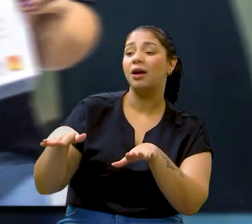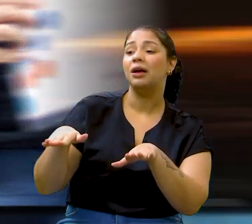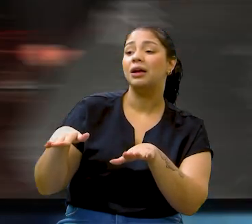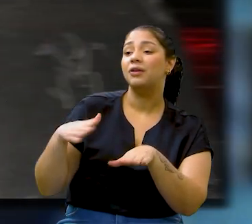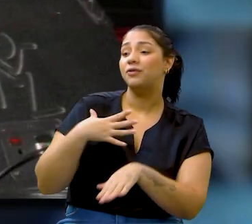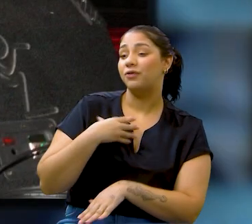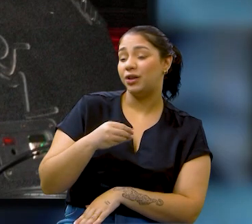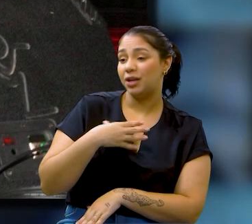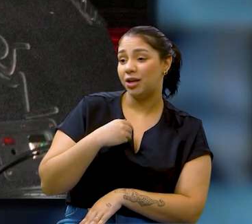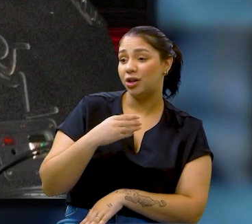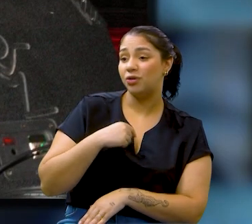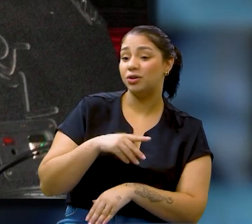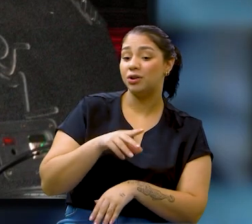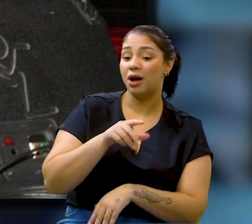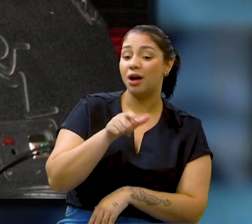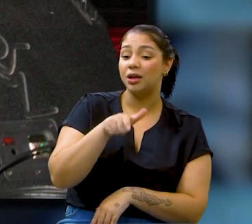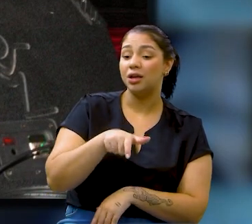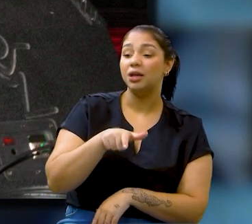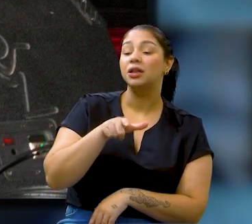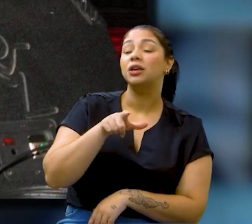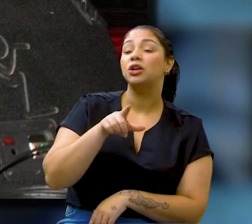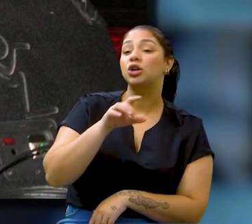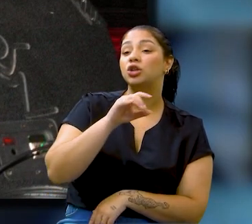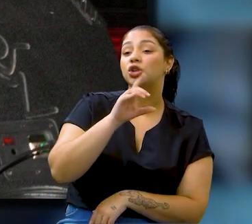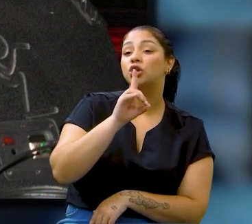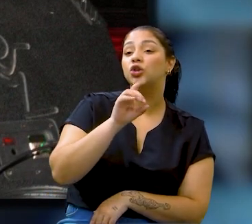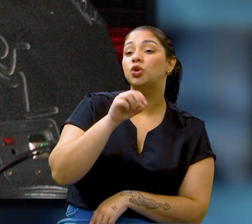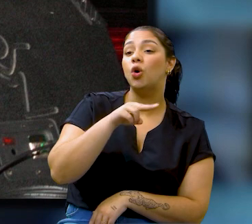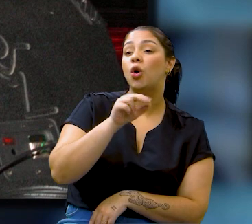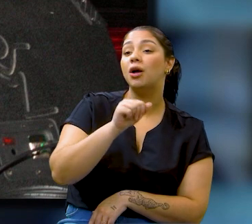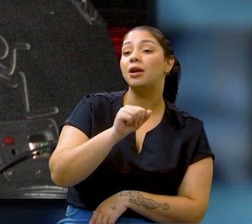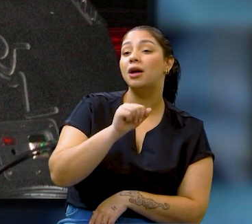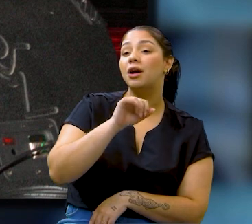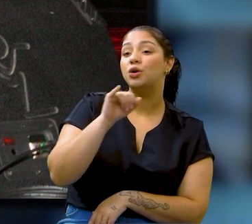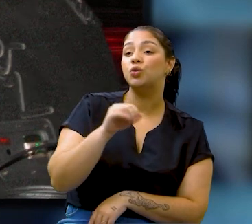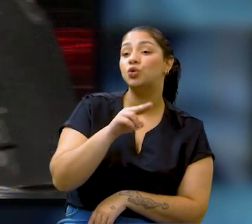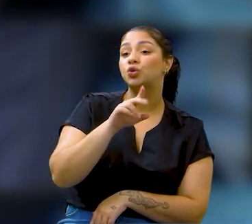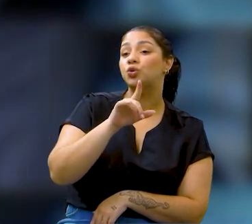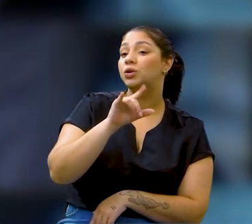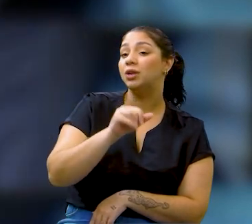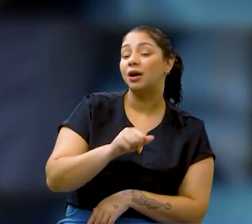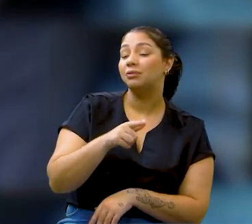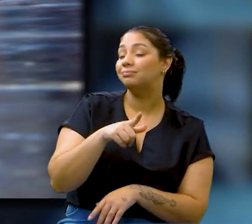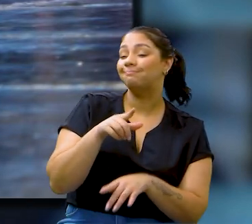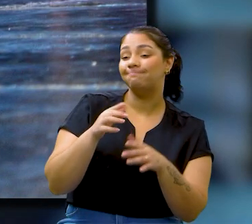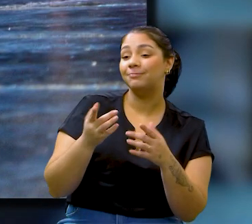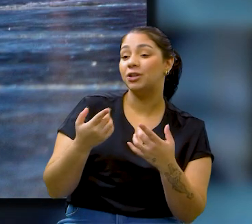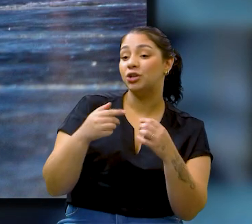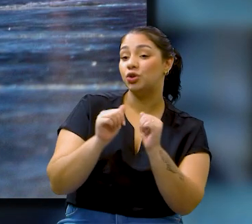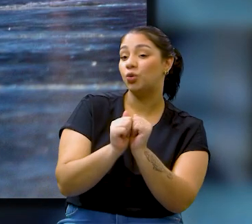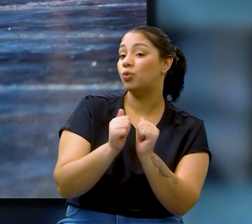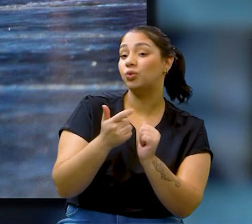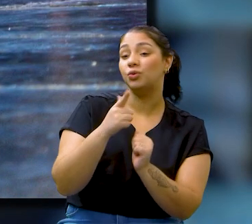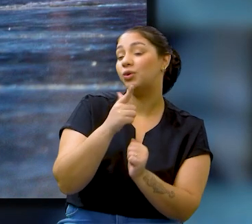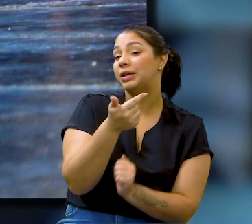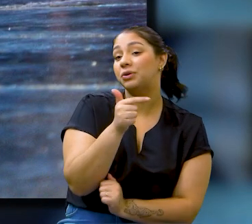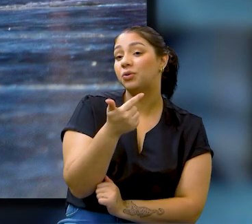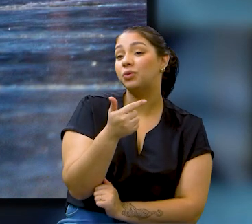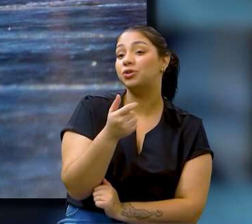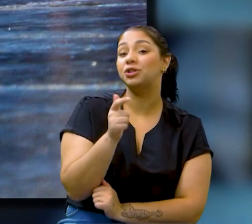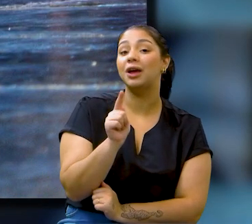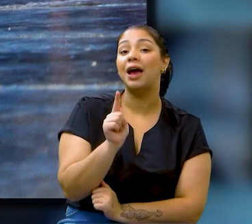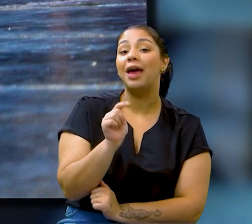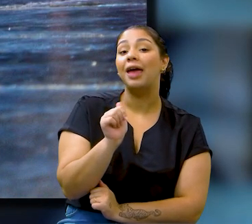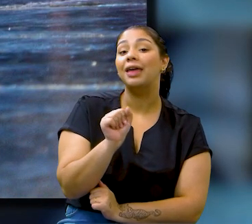Dona Júlia e a Dona Júlia não tinha gás para cozinhar. Era aqui no Paranapanema. E aí a Rosa,